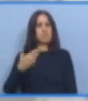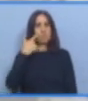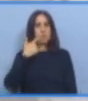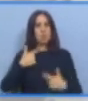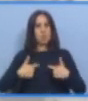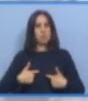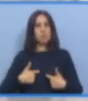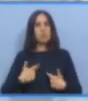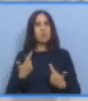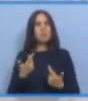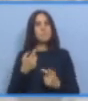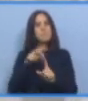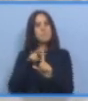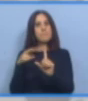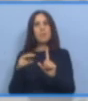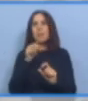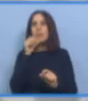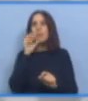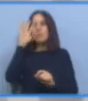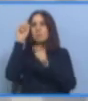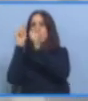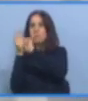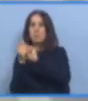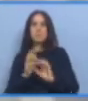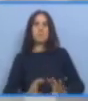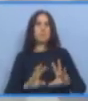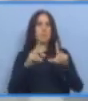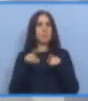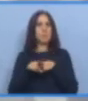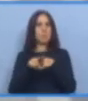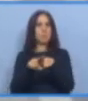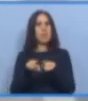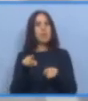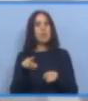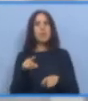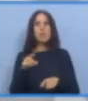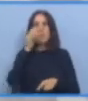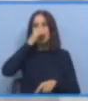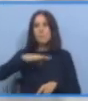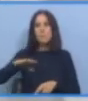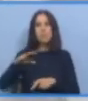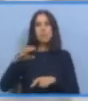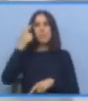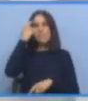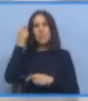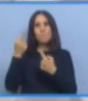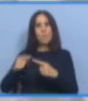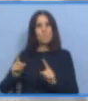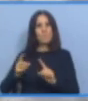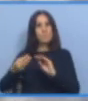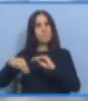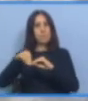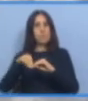humanos, nesta perspectiva sempre de alterações climáticas e desenvolvimento. Portanto, é mais do que uma questão ambiental, porque também